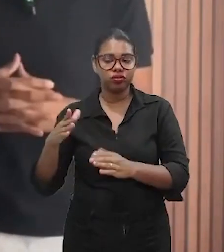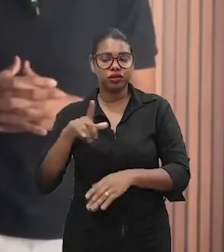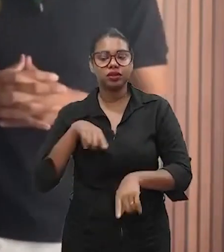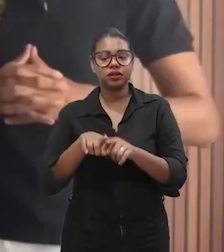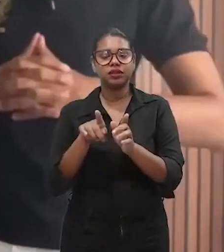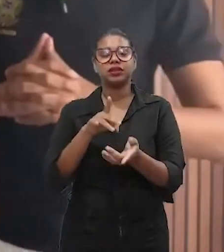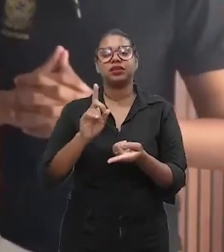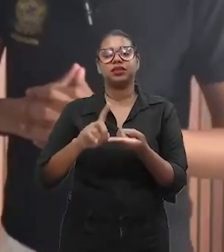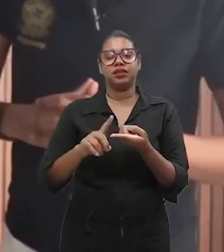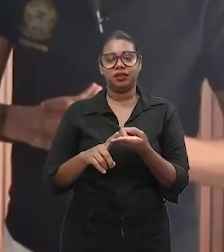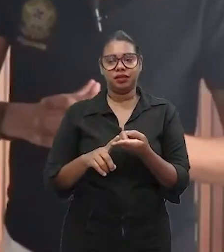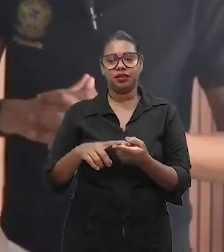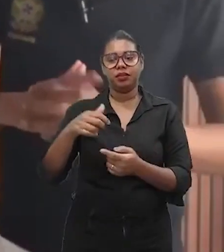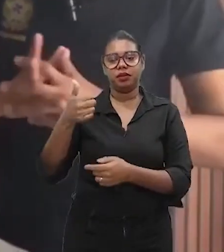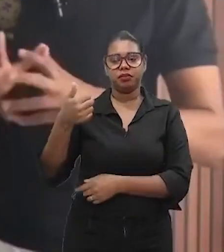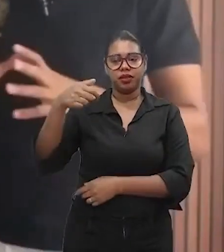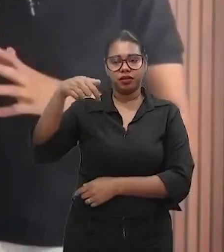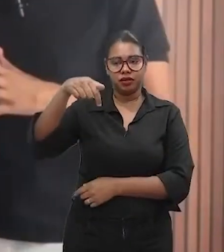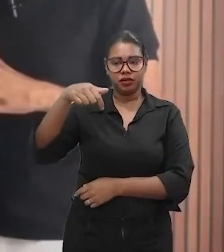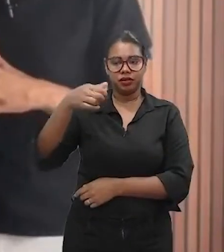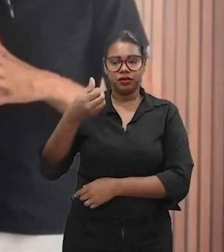ali. E aí, em